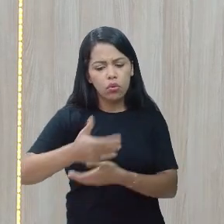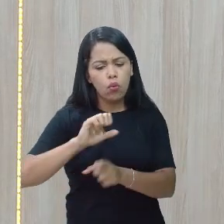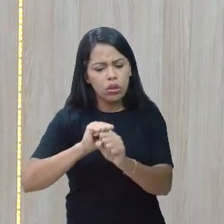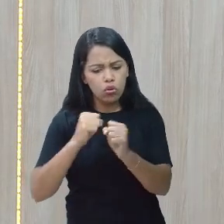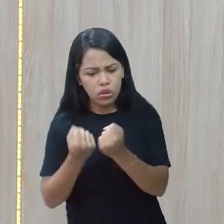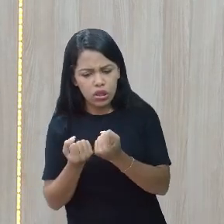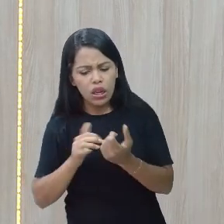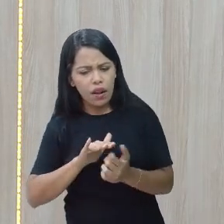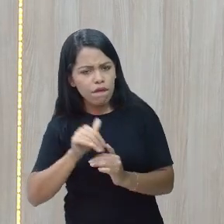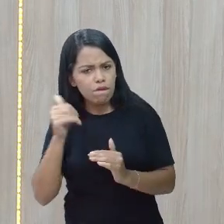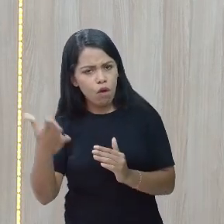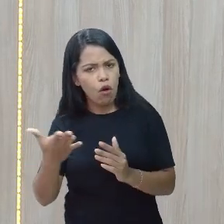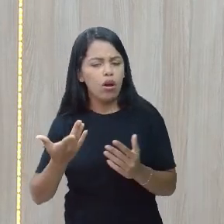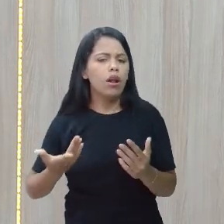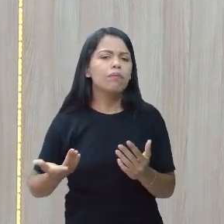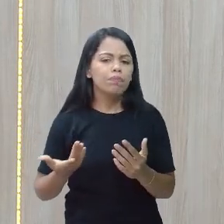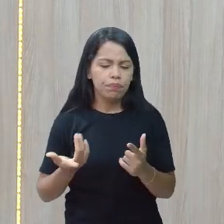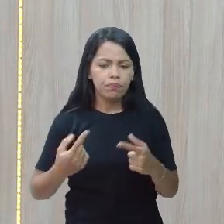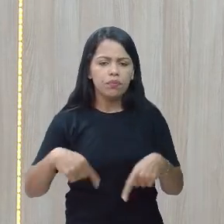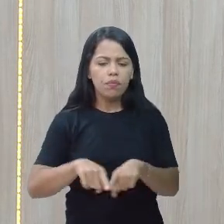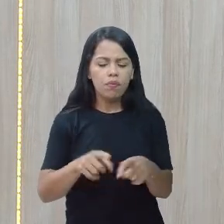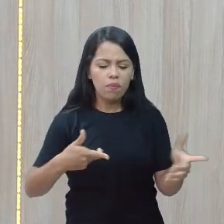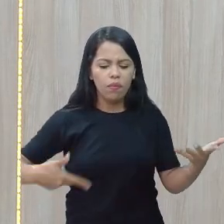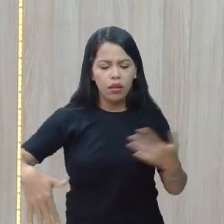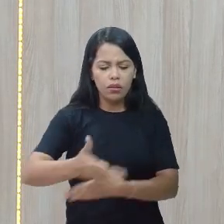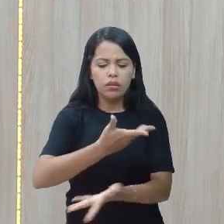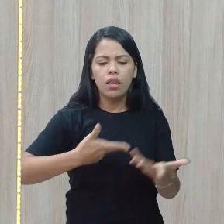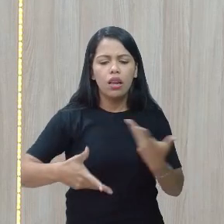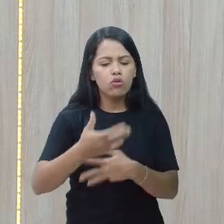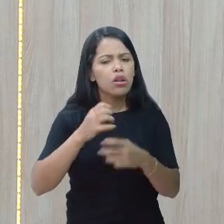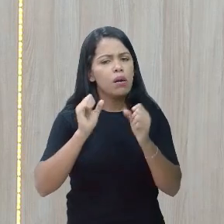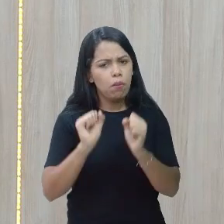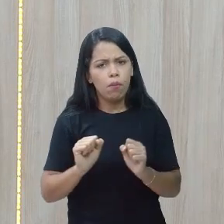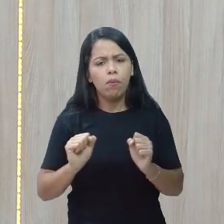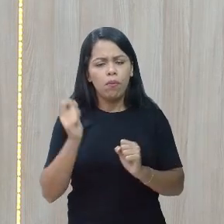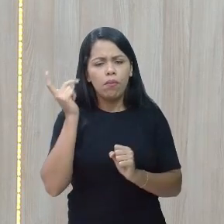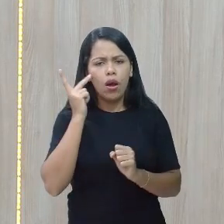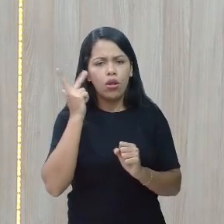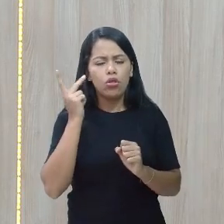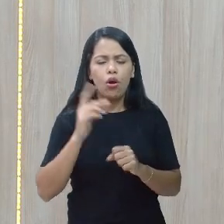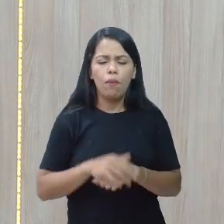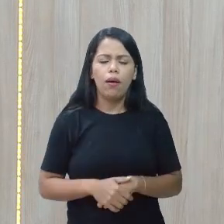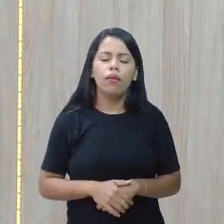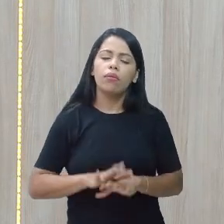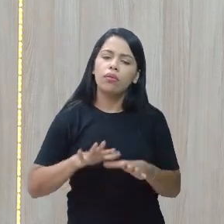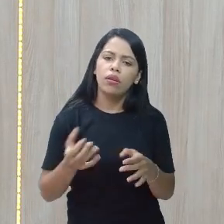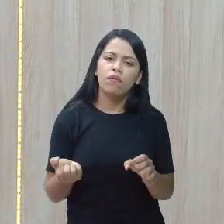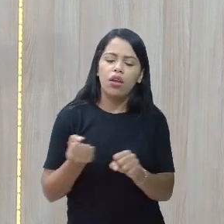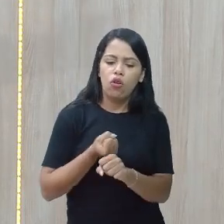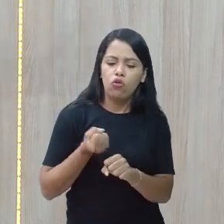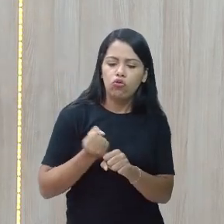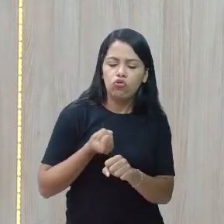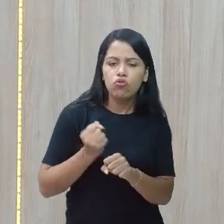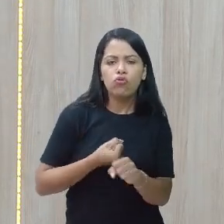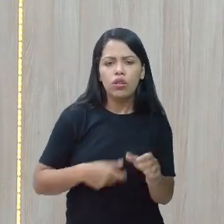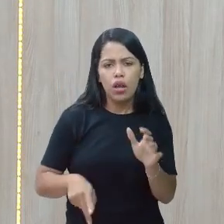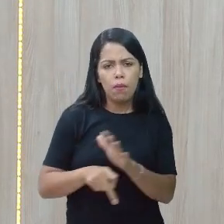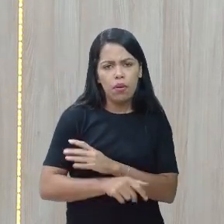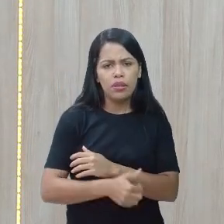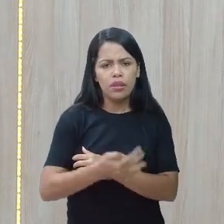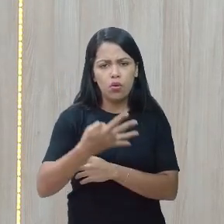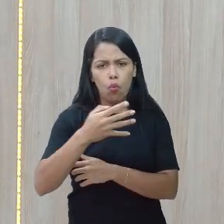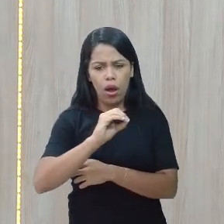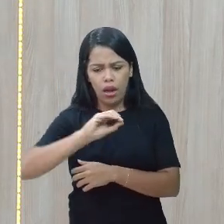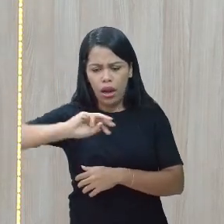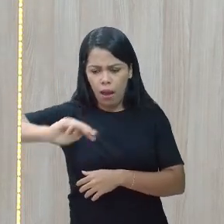uma parte né, do conhecimento não índio, da cultura que foi construída pelo homem, né, nesses 40 mil anos